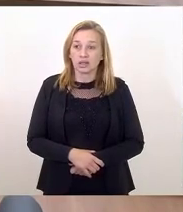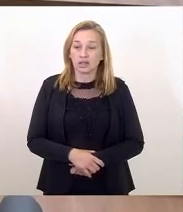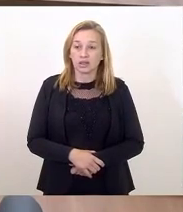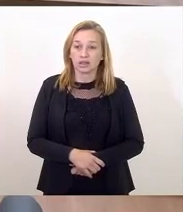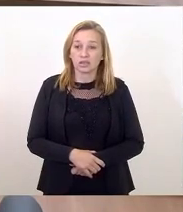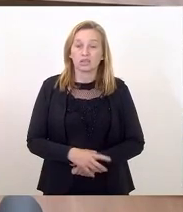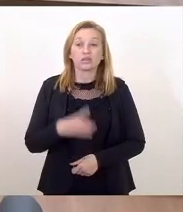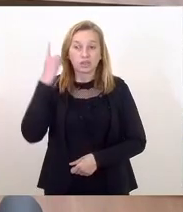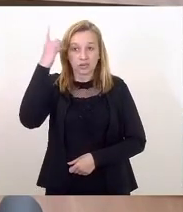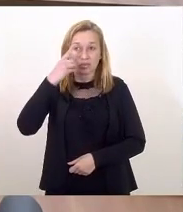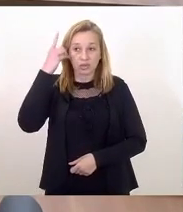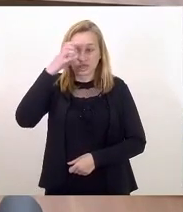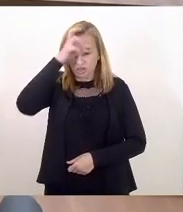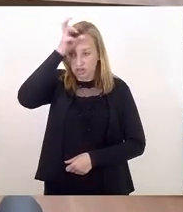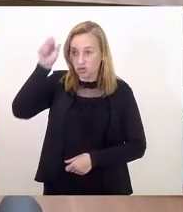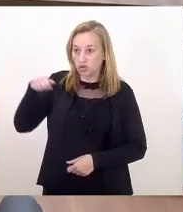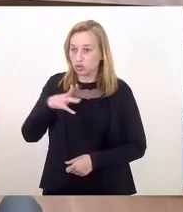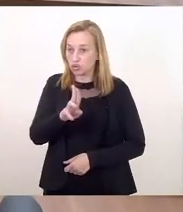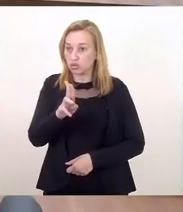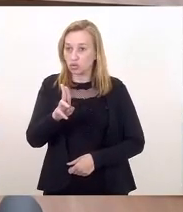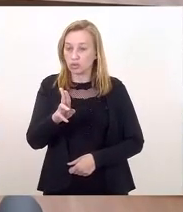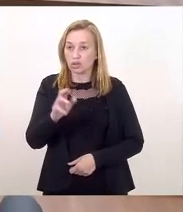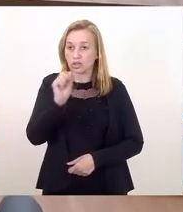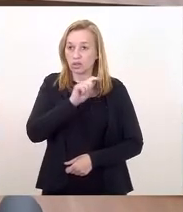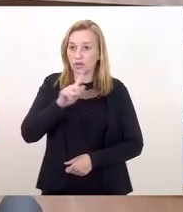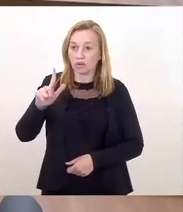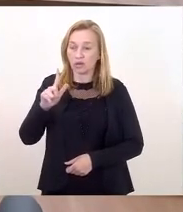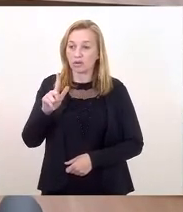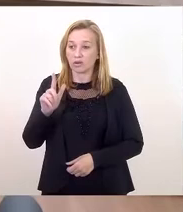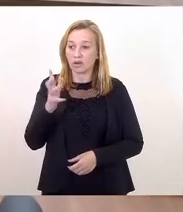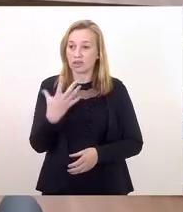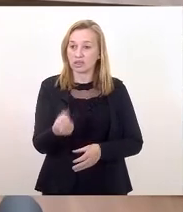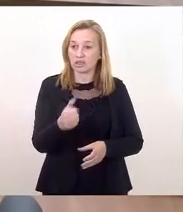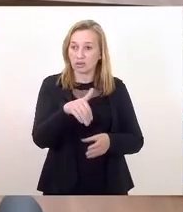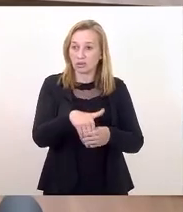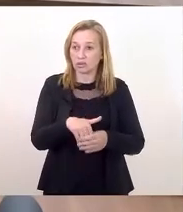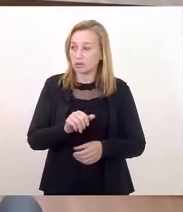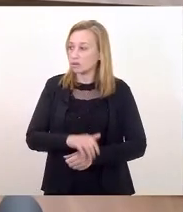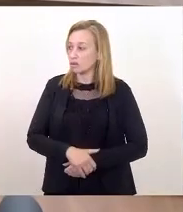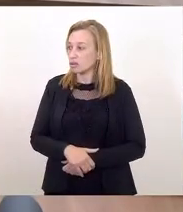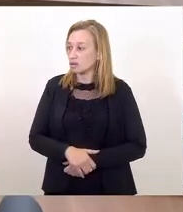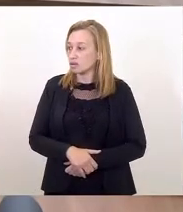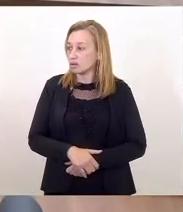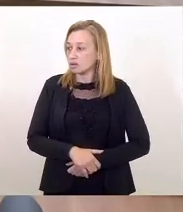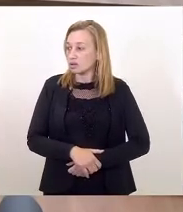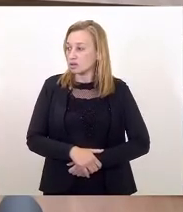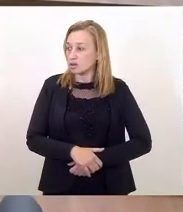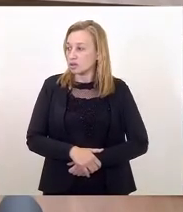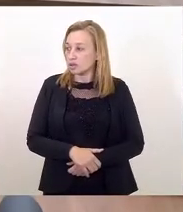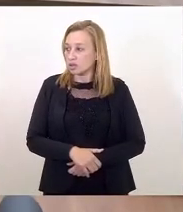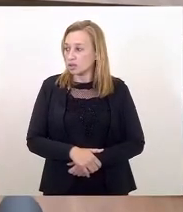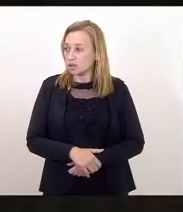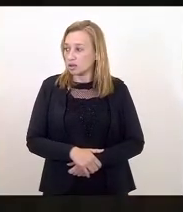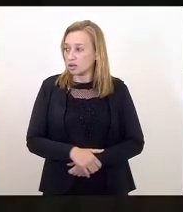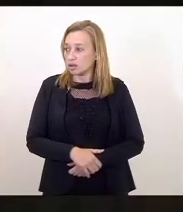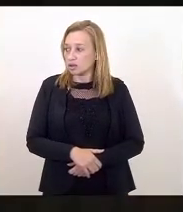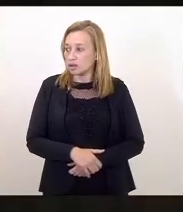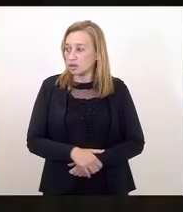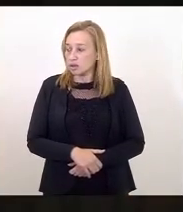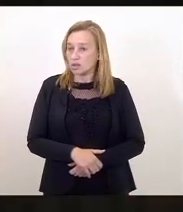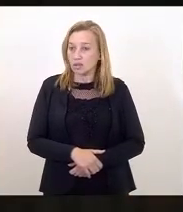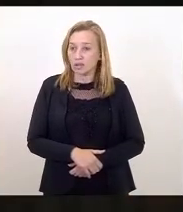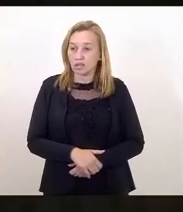Deputado Cheju. Deputado Liberon, voto favorável. Desculpa, mas o deputado Daniel Liberon